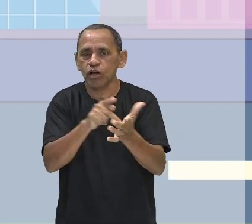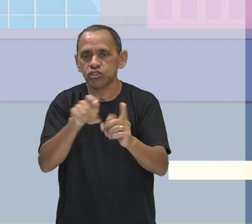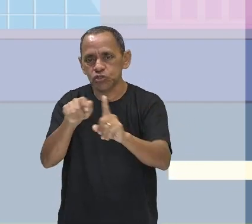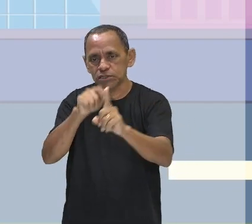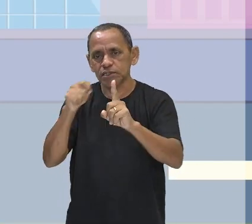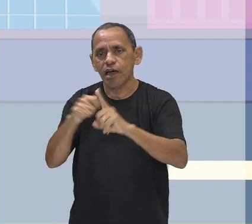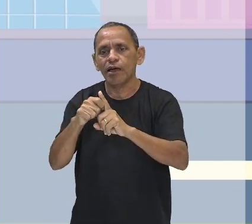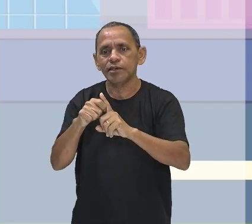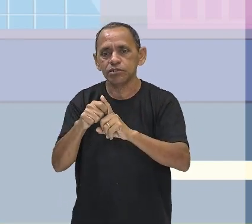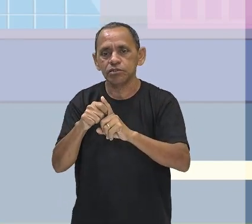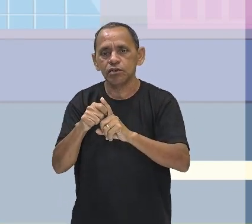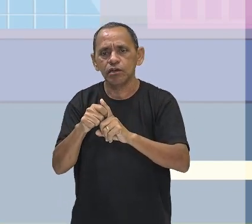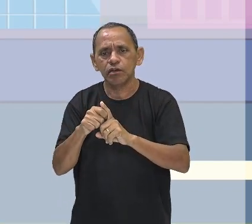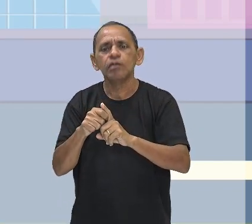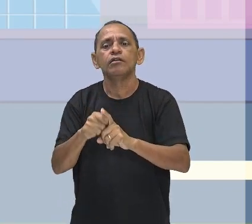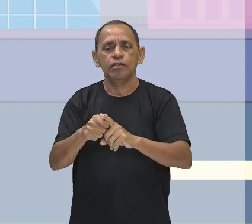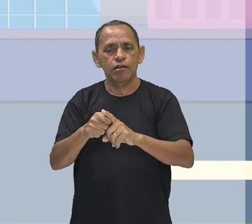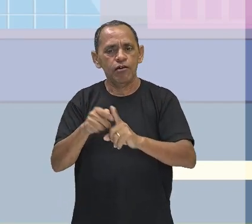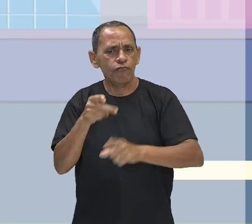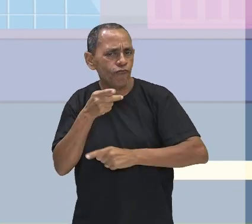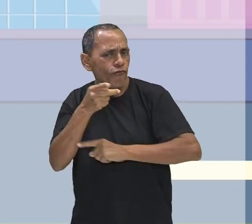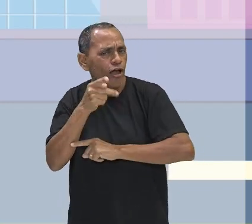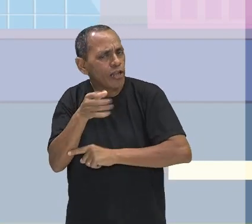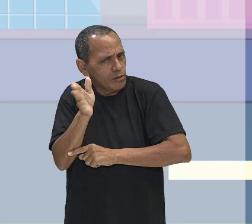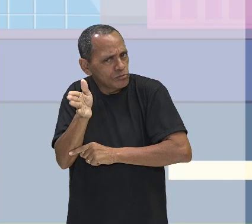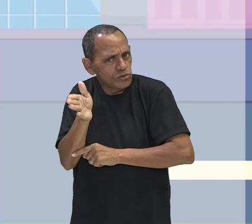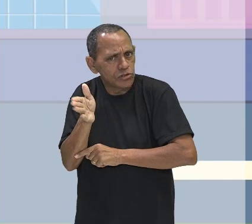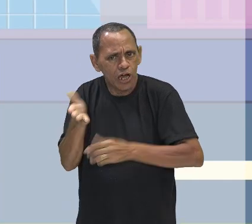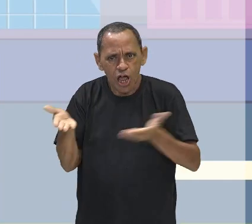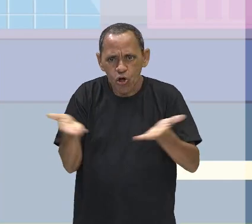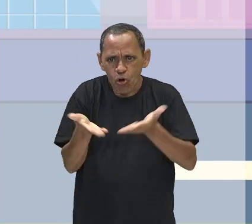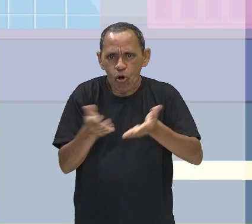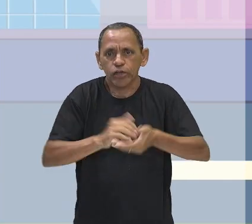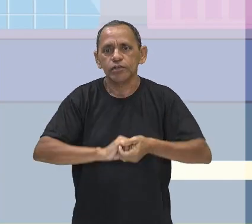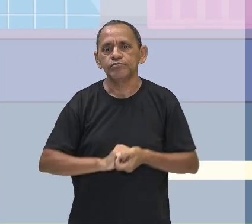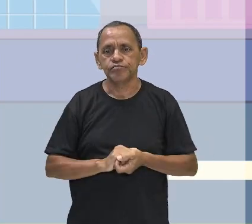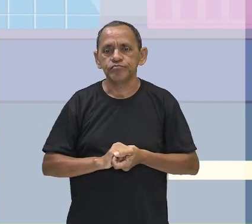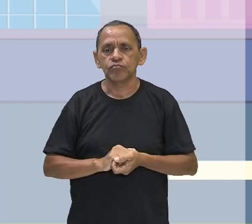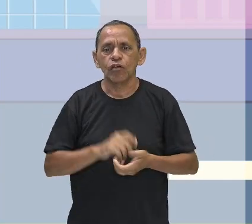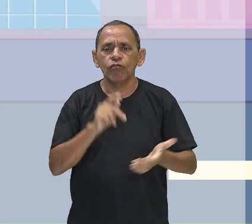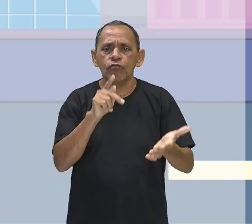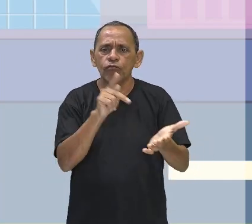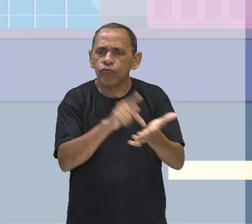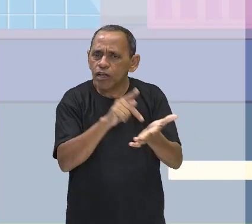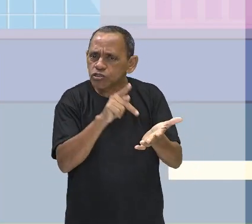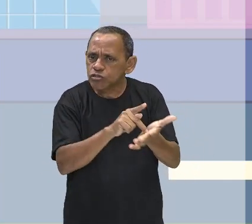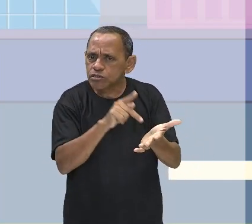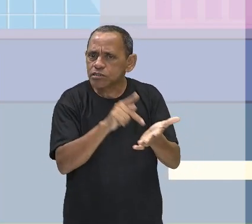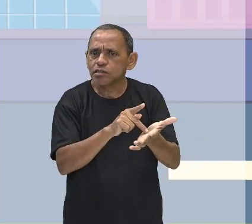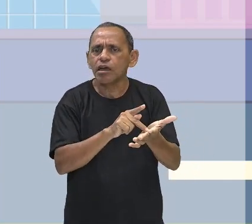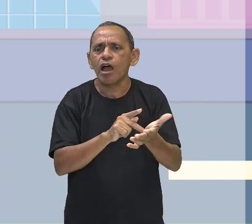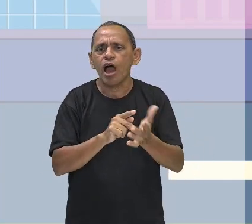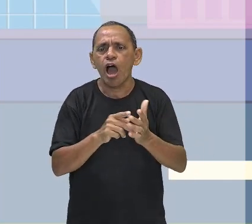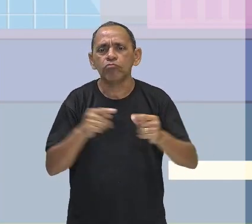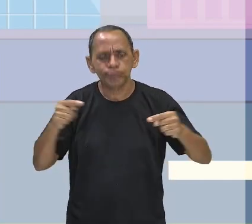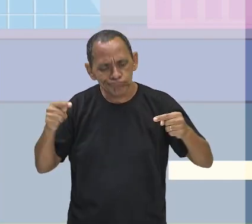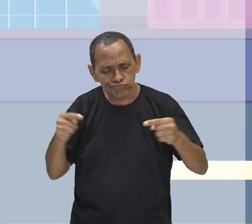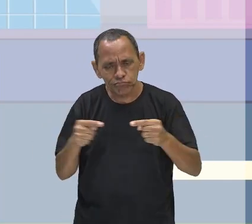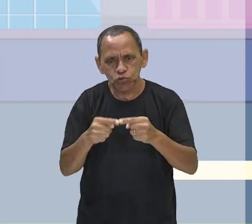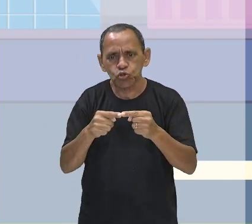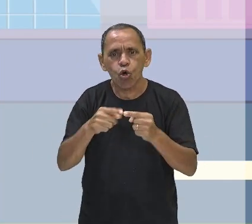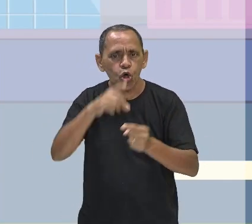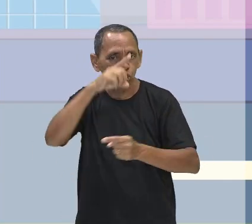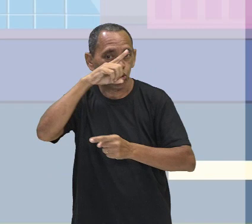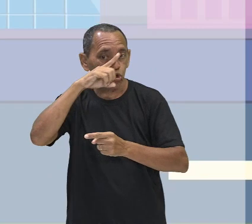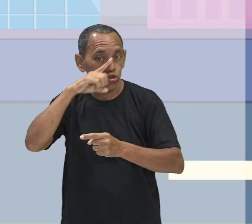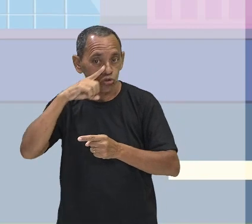para vocês: fato social, para ser fato social de acordo com Durkheim,